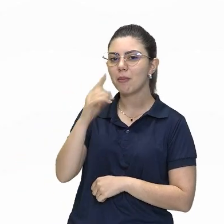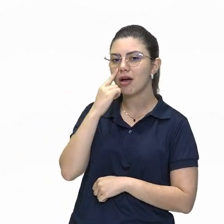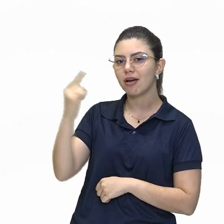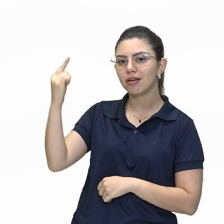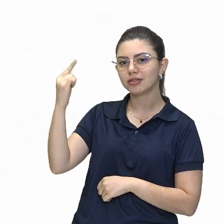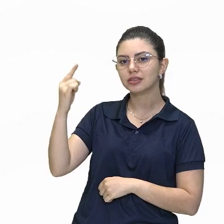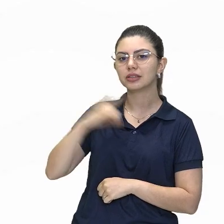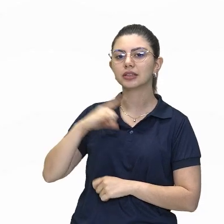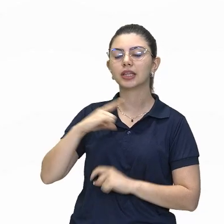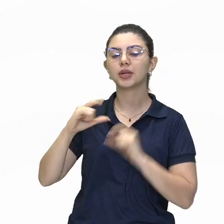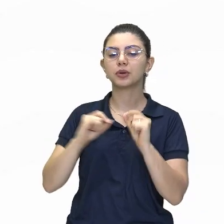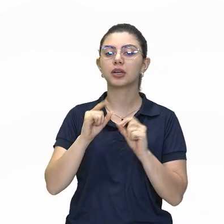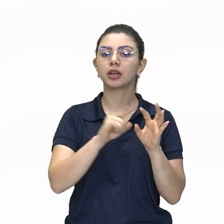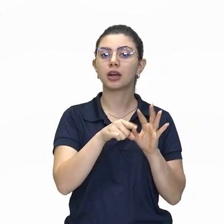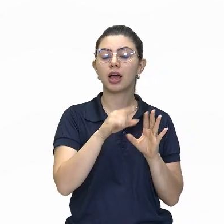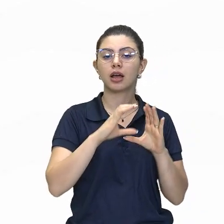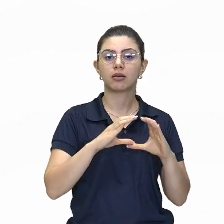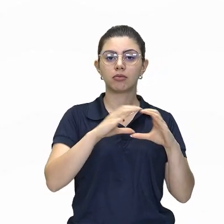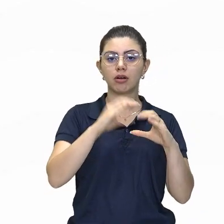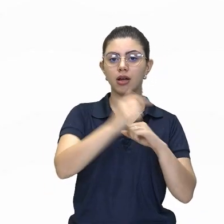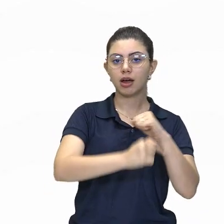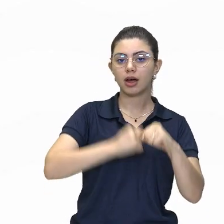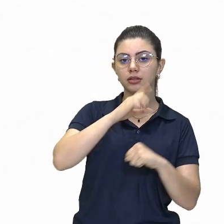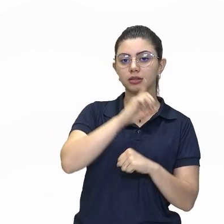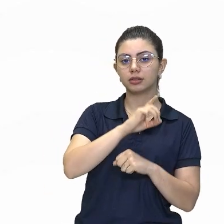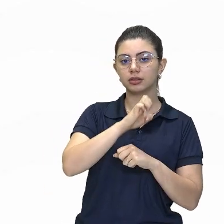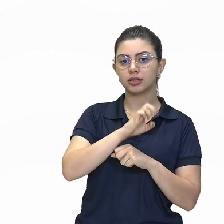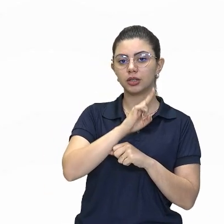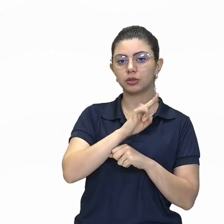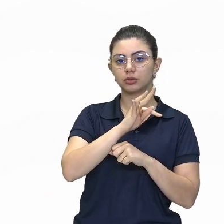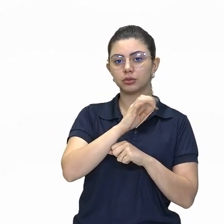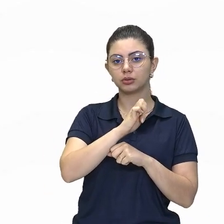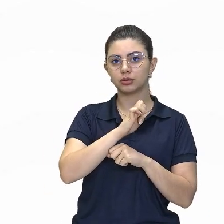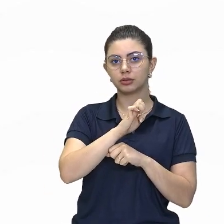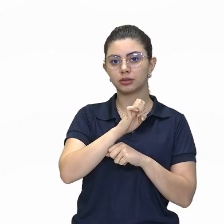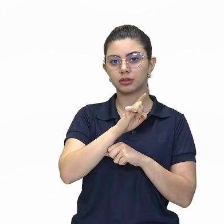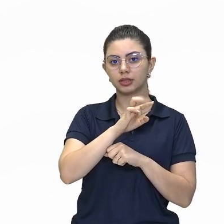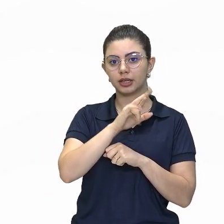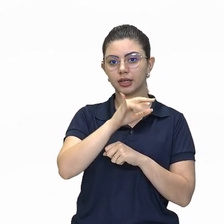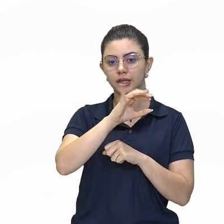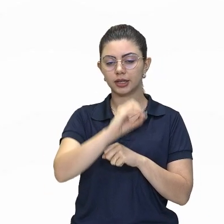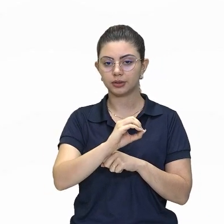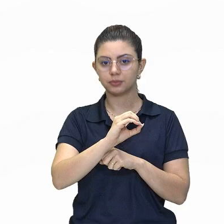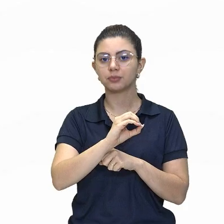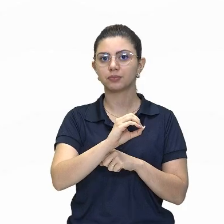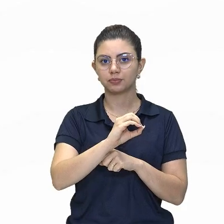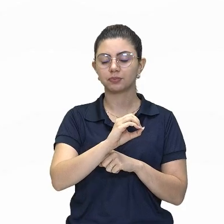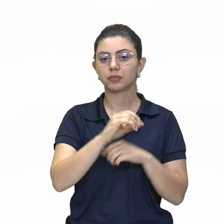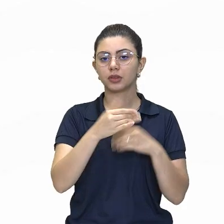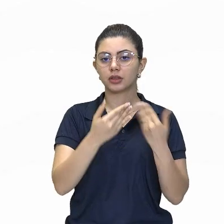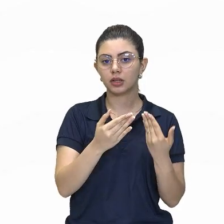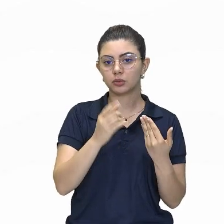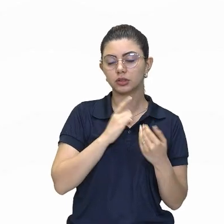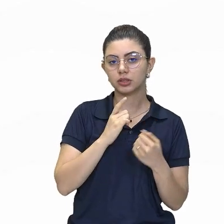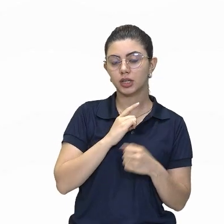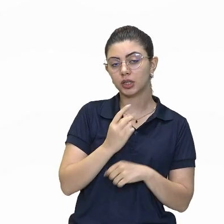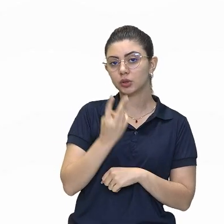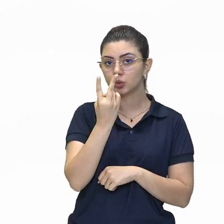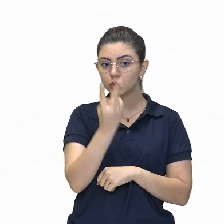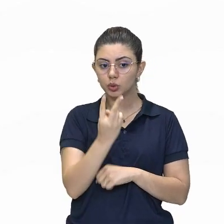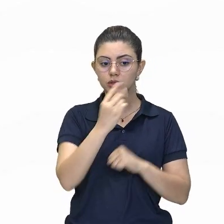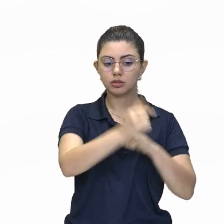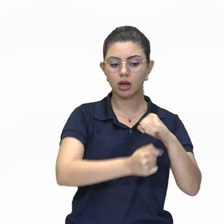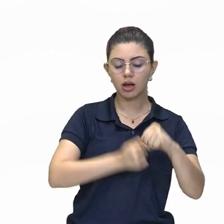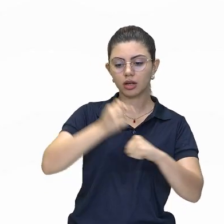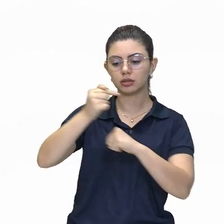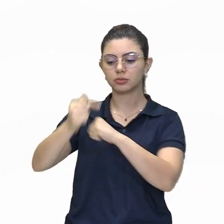trítio, que tem números atômicos um pouco menores, mas eu tenho que, para juntar esses dois núcleos atômicos em